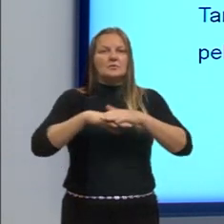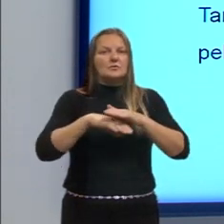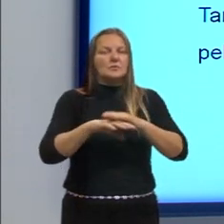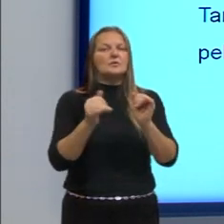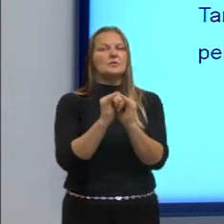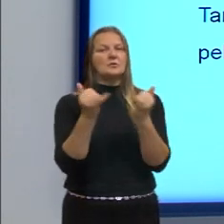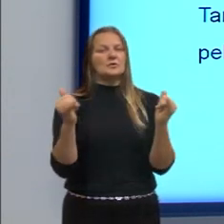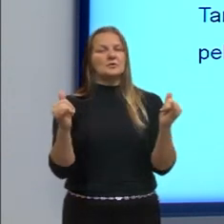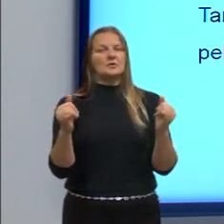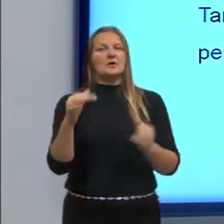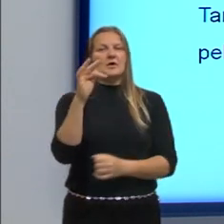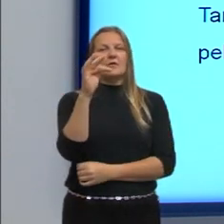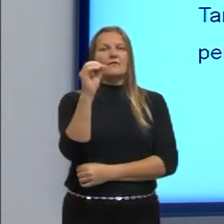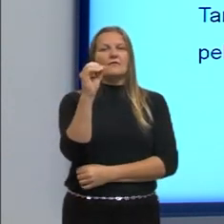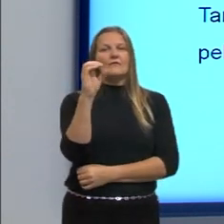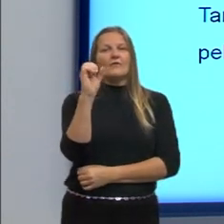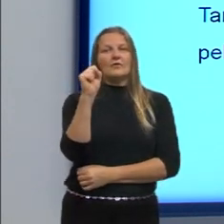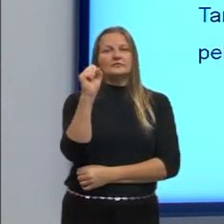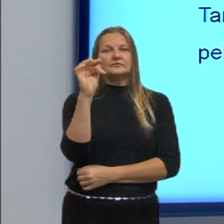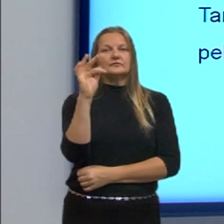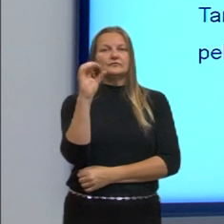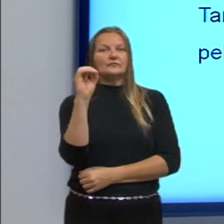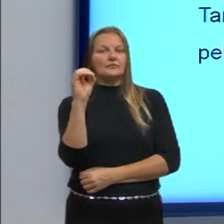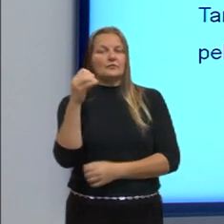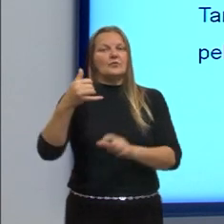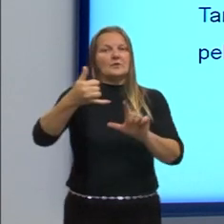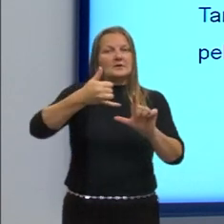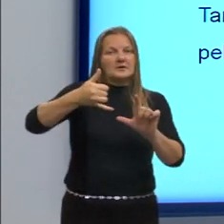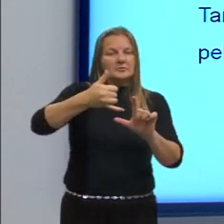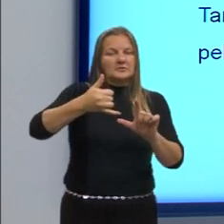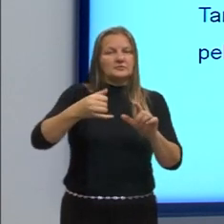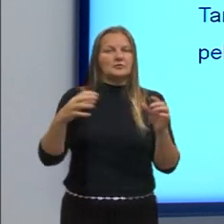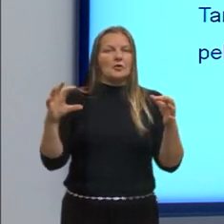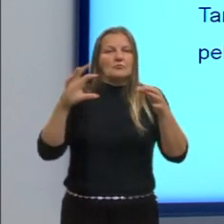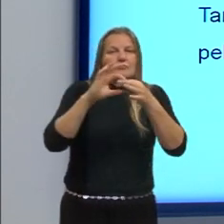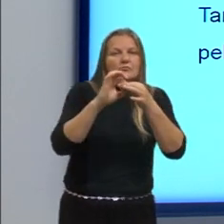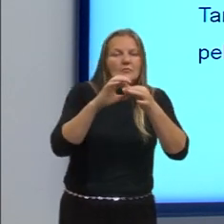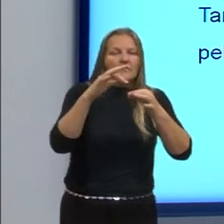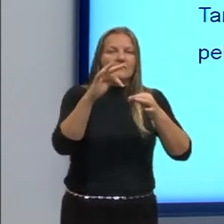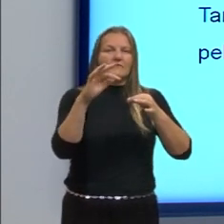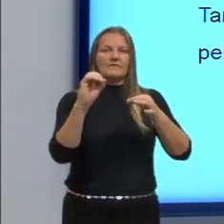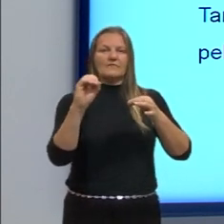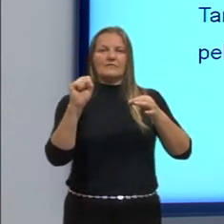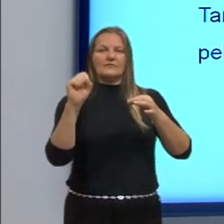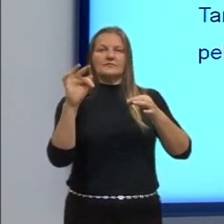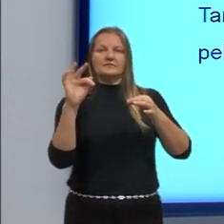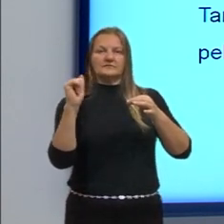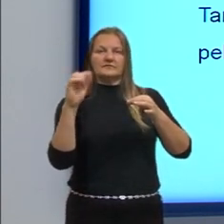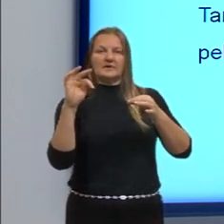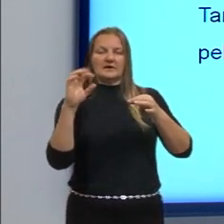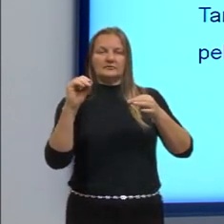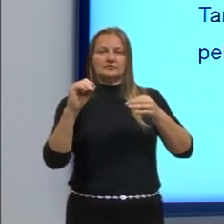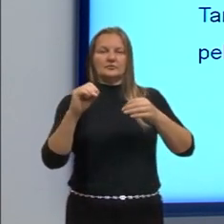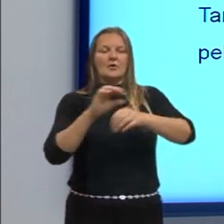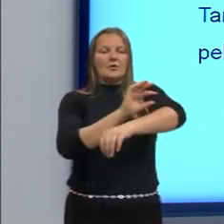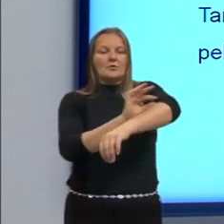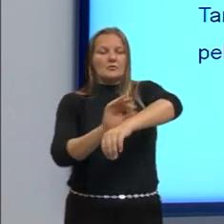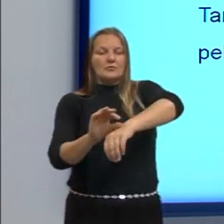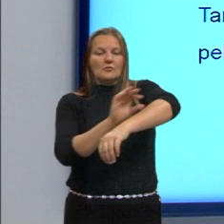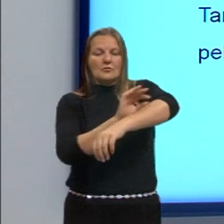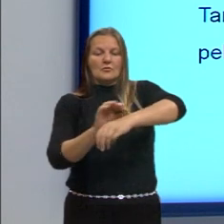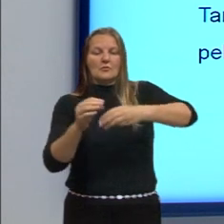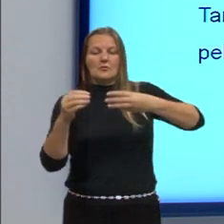os falsos lipídios é ligada a um fosfato e estão presentes na estrutura das membranas celulares